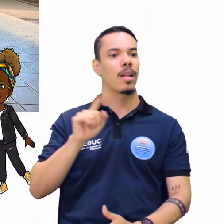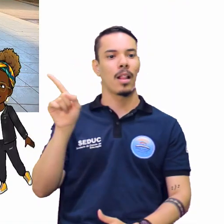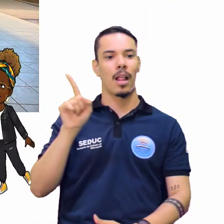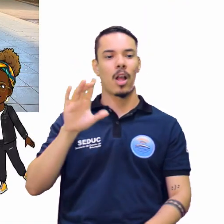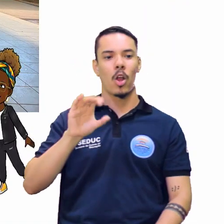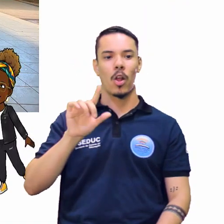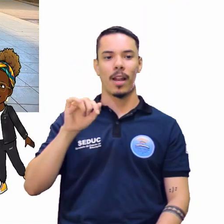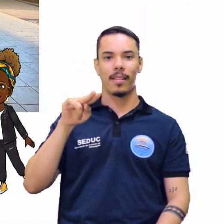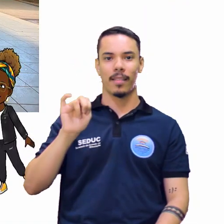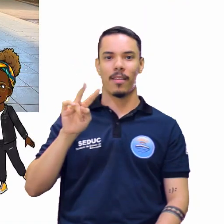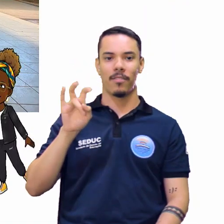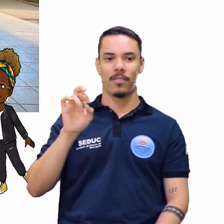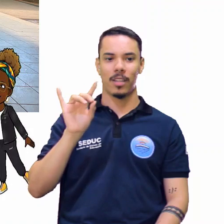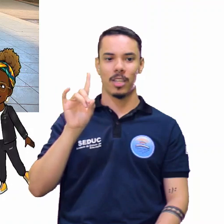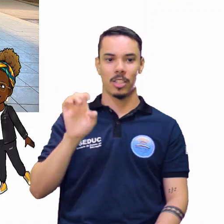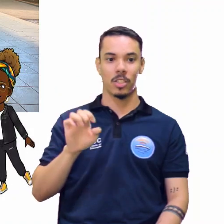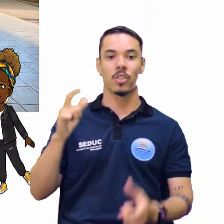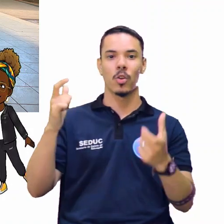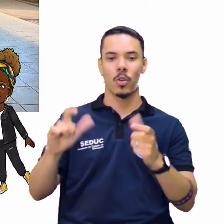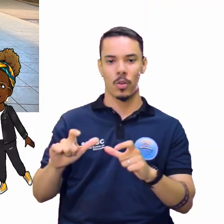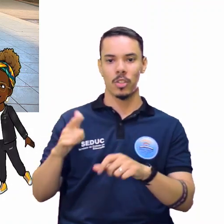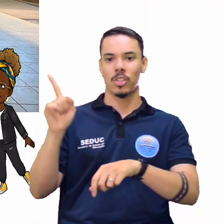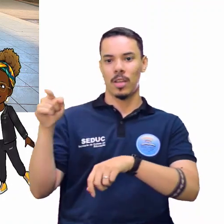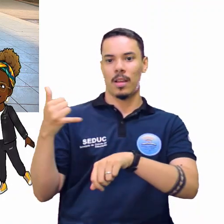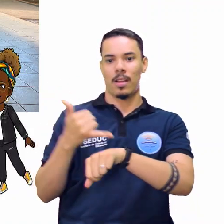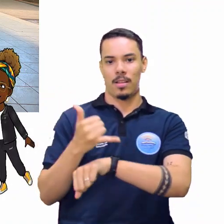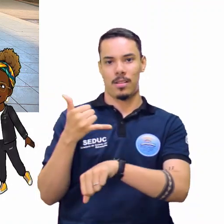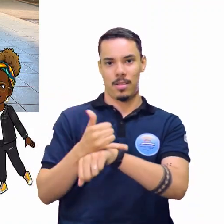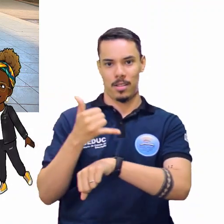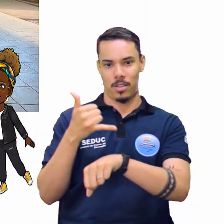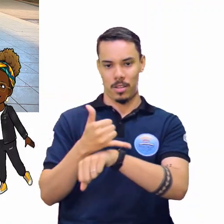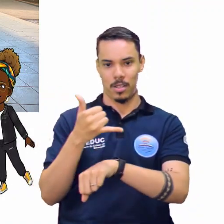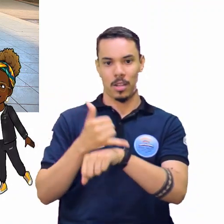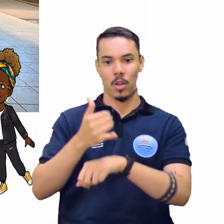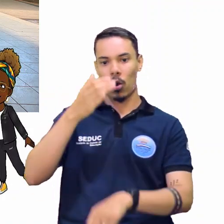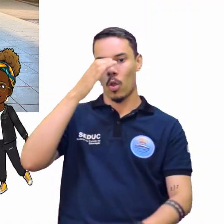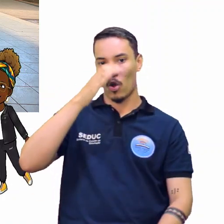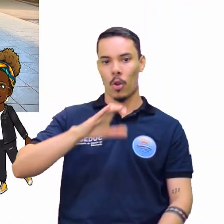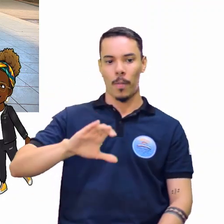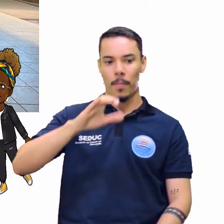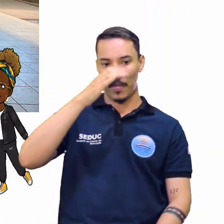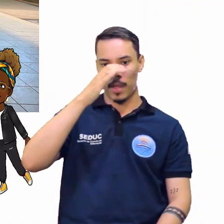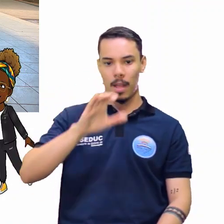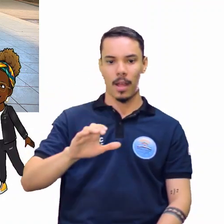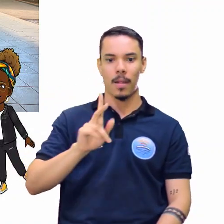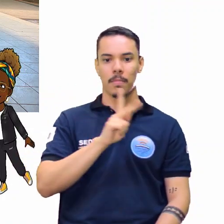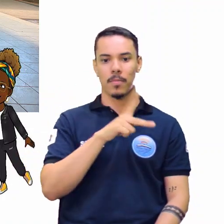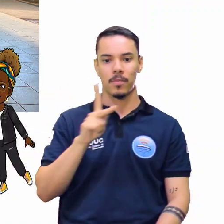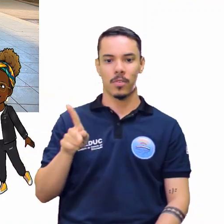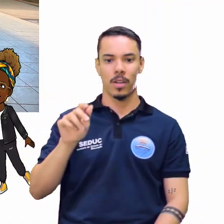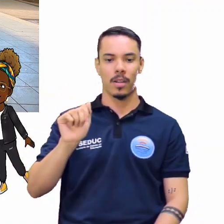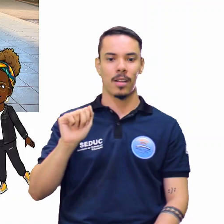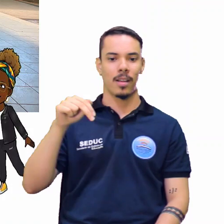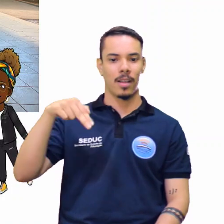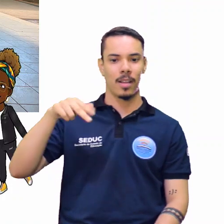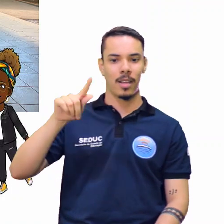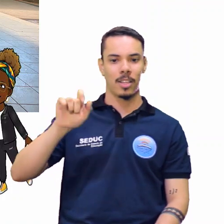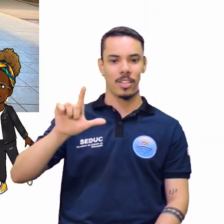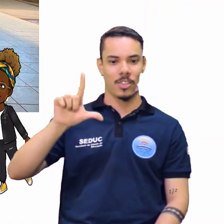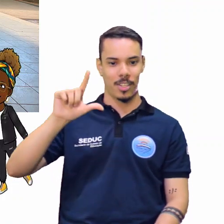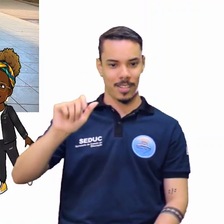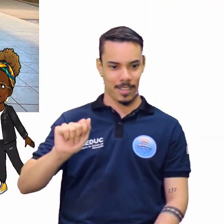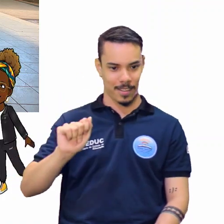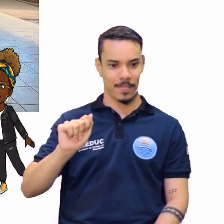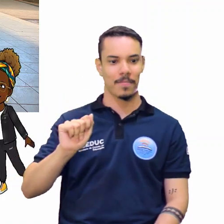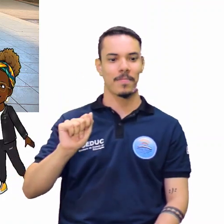distrito de Corumbiara credis Cerejeiras professora Ângela Olha aí os